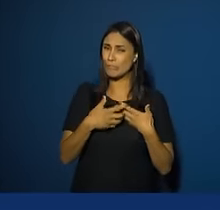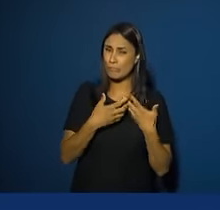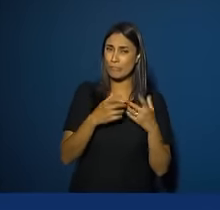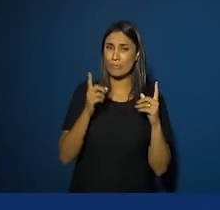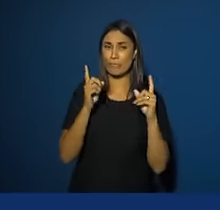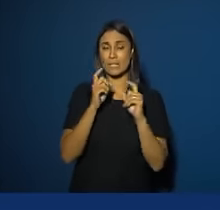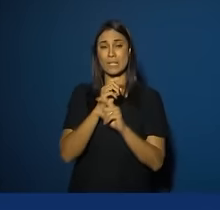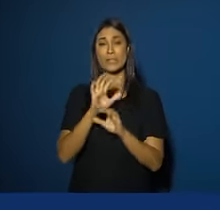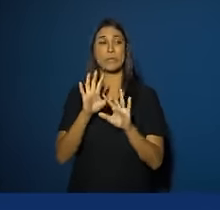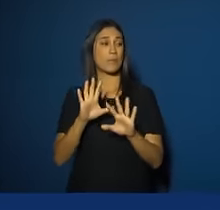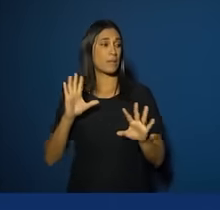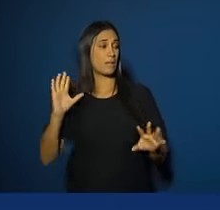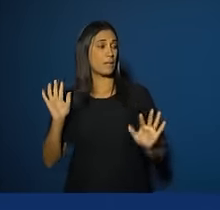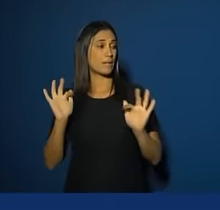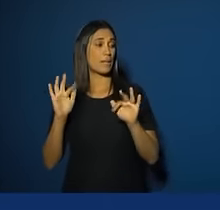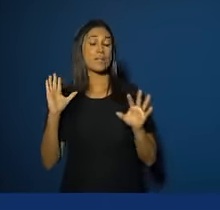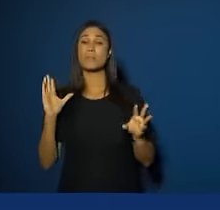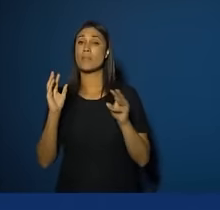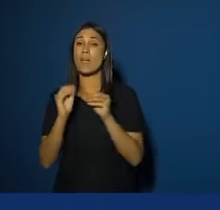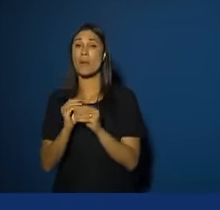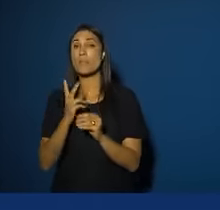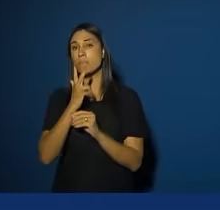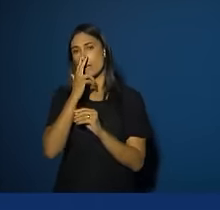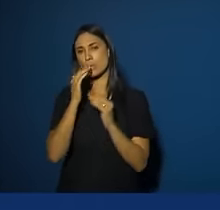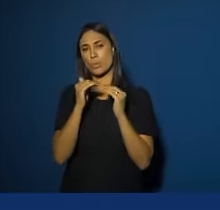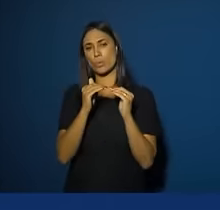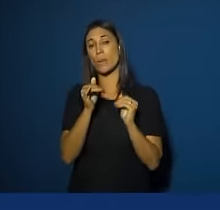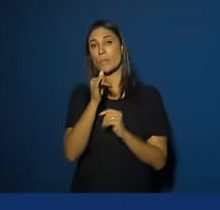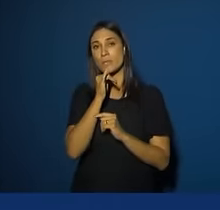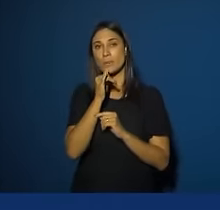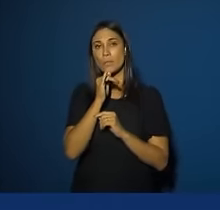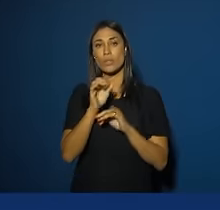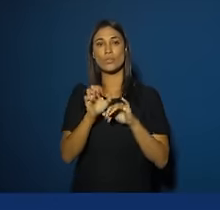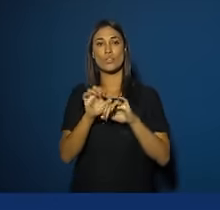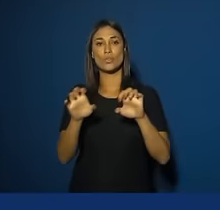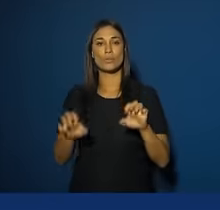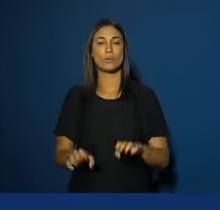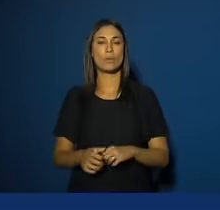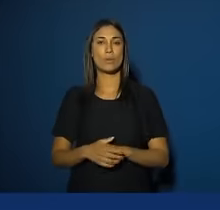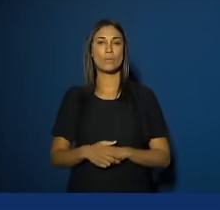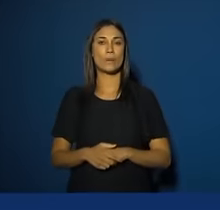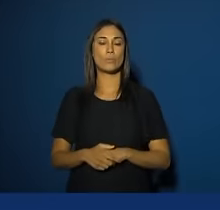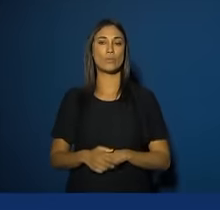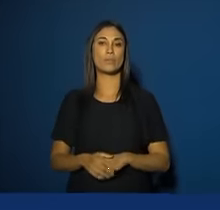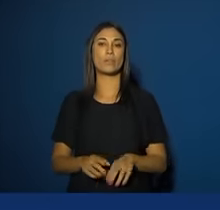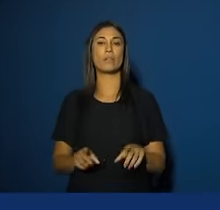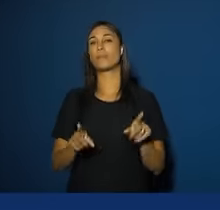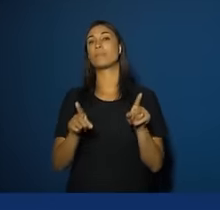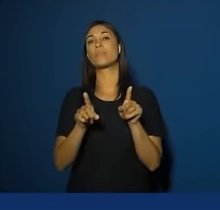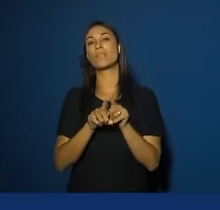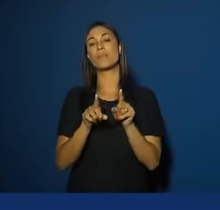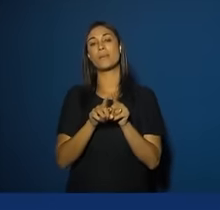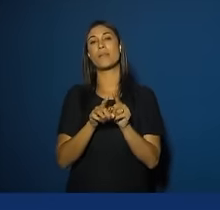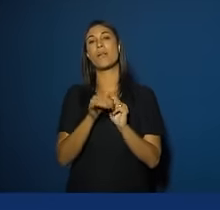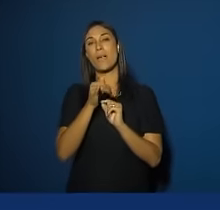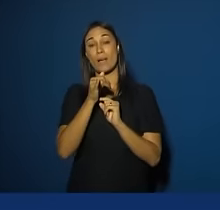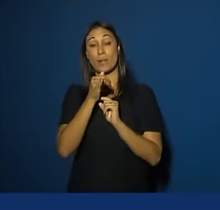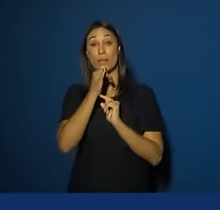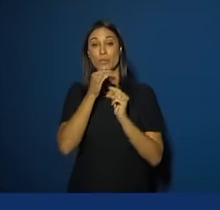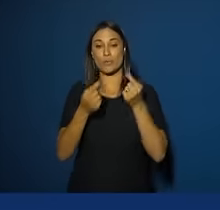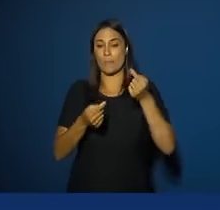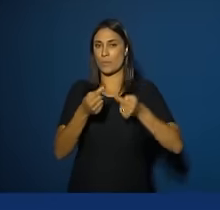mas essa conclusão parece ter muito sentido. Na questão de infraestrutura, de semicondutor, nossa, é uma discussão